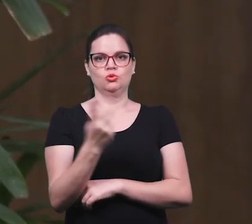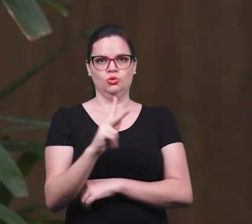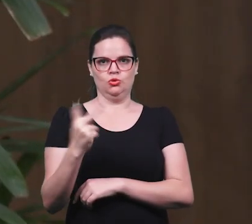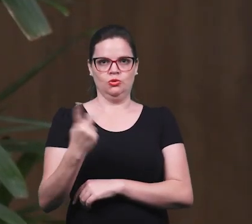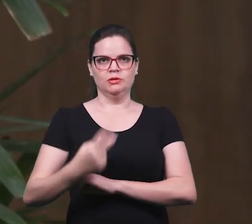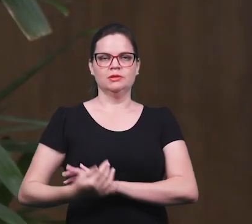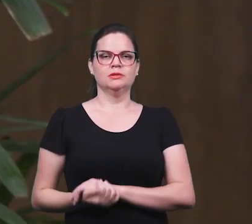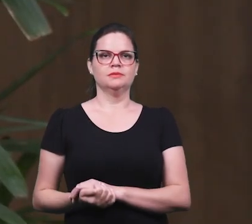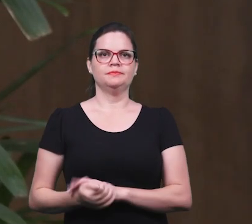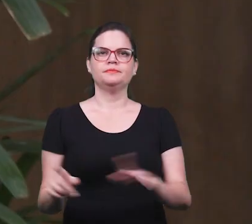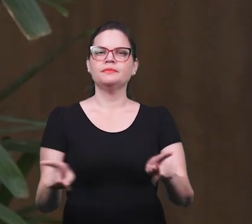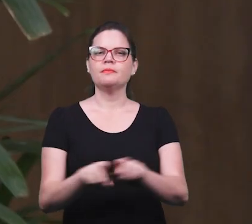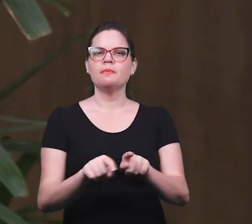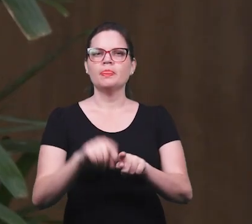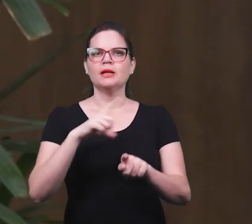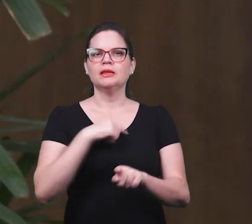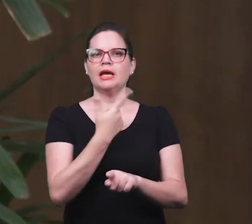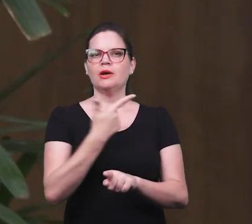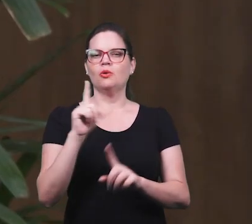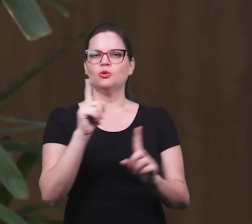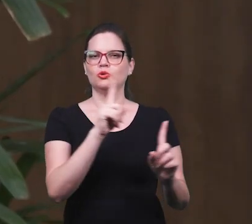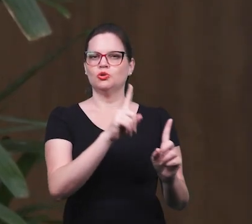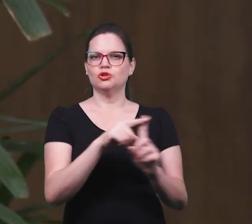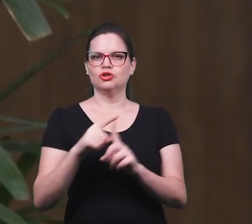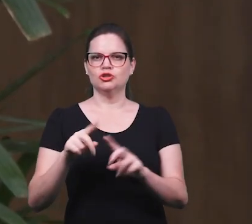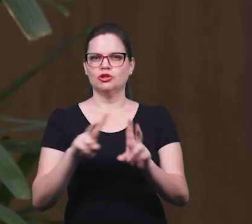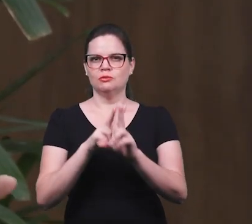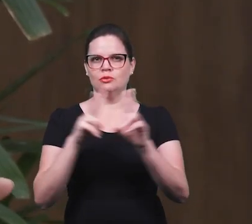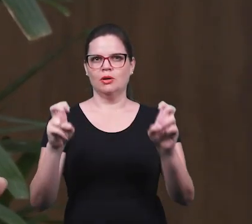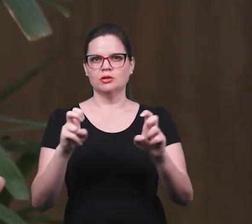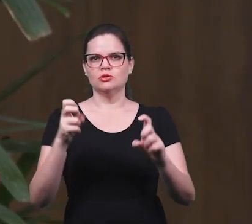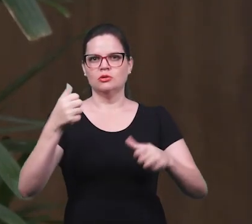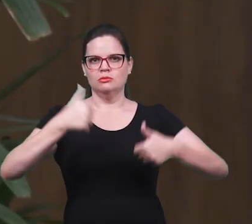da pressão arterial, tem outros marcadores